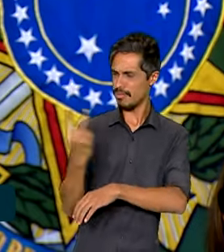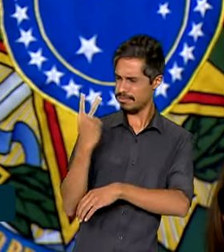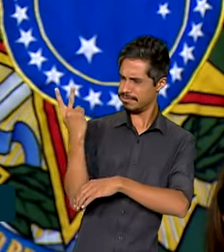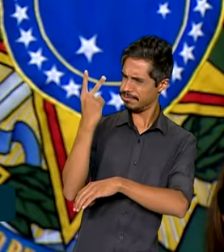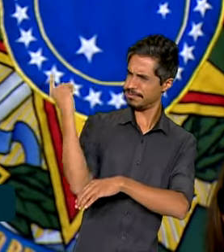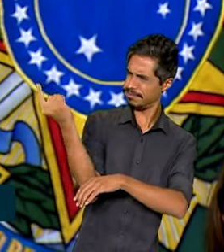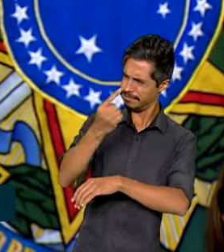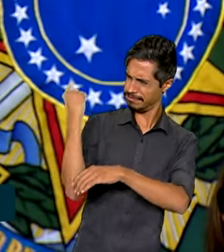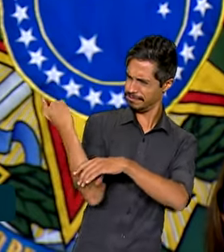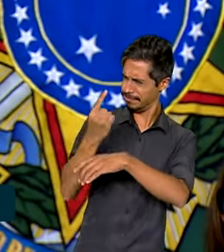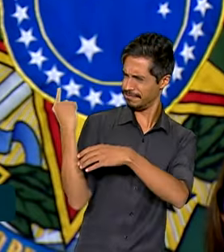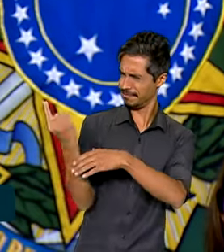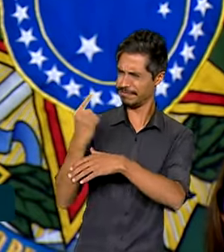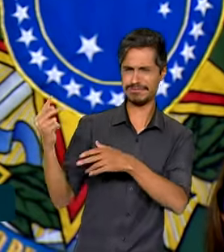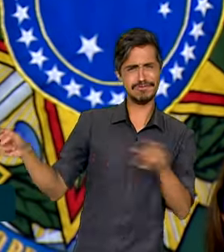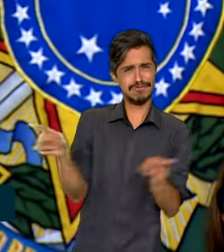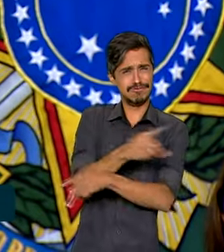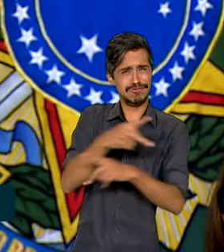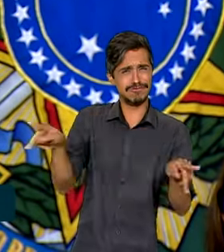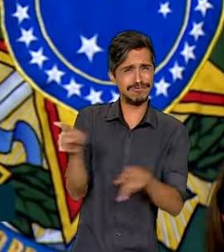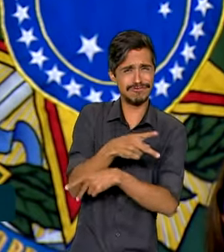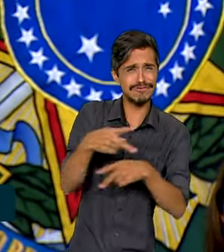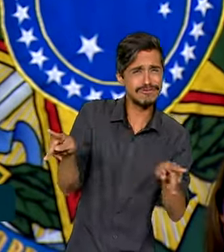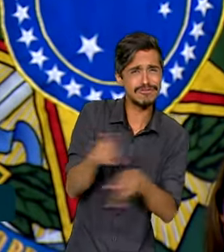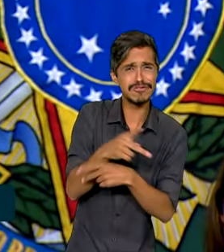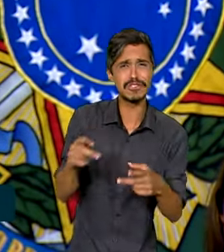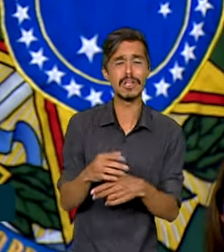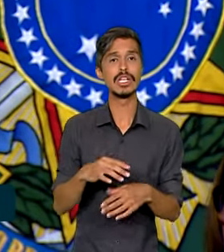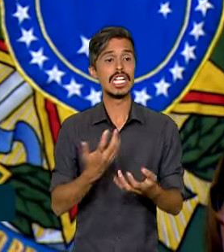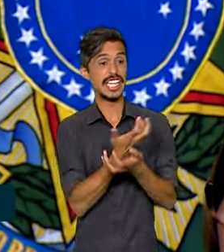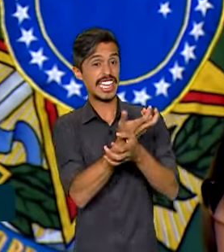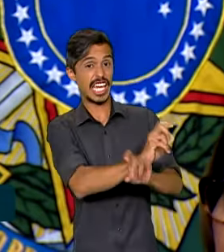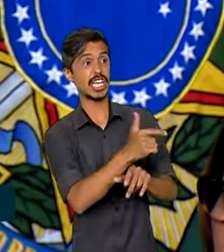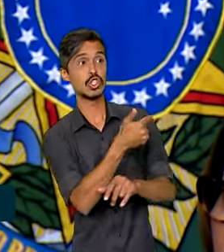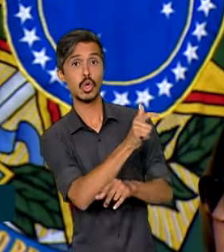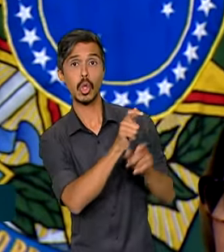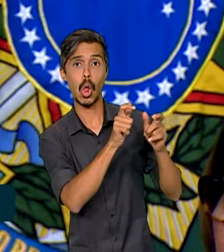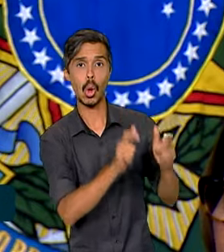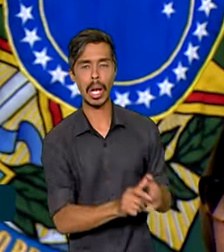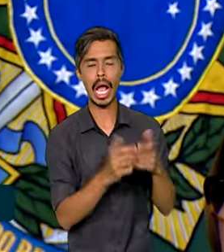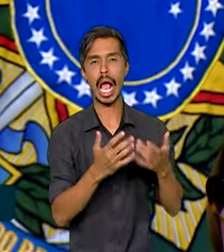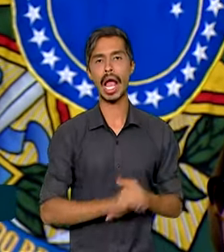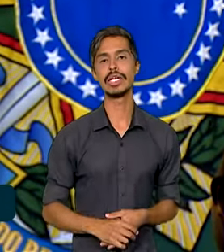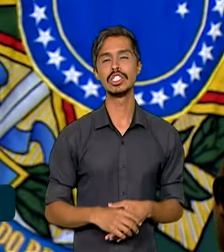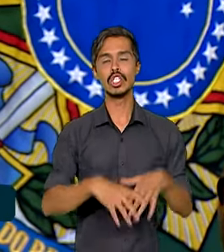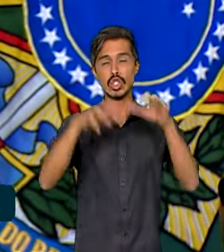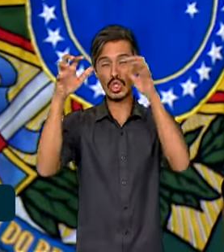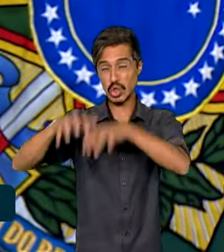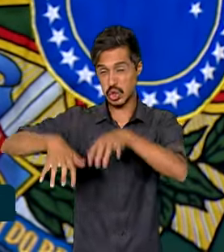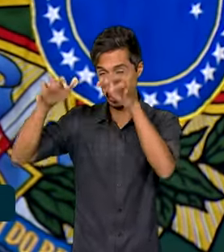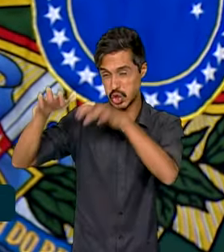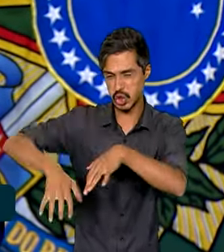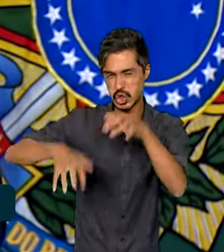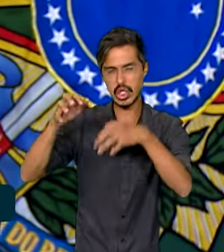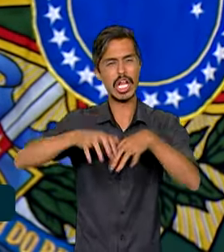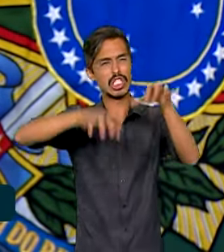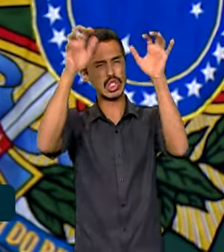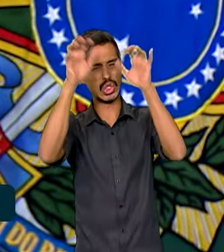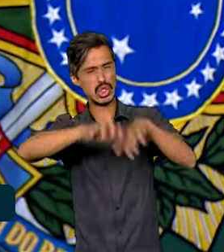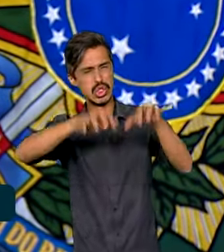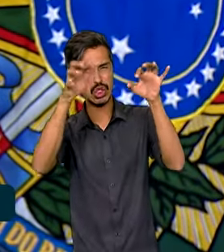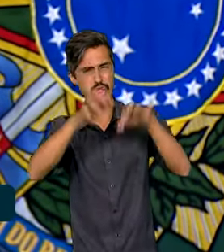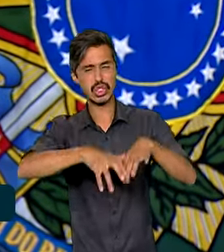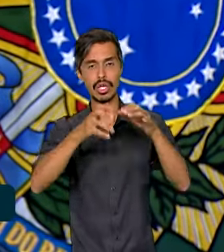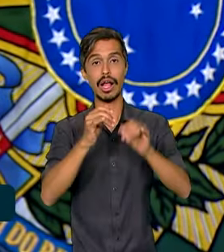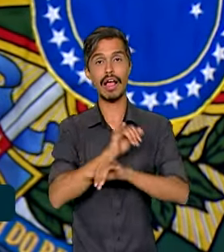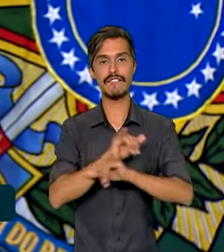maior Ventania com mais Sec em alguns lugares com menos chuva em outros lugares e com mais chuva em outros lugares tá